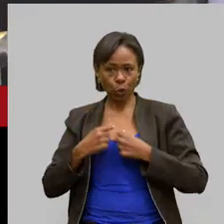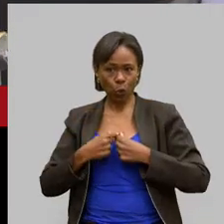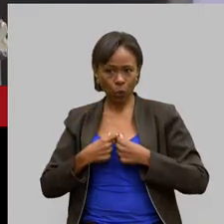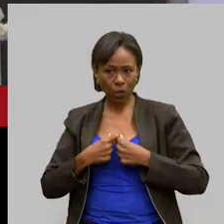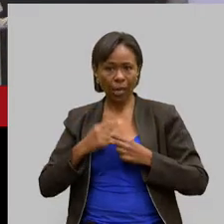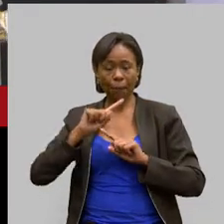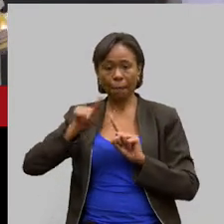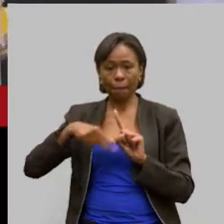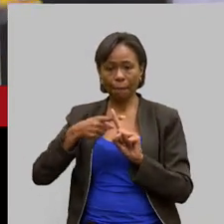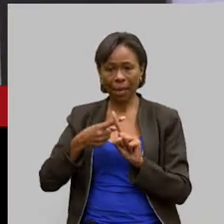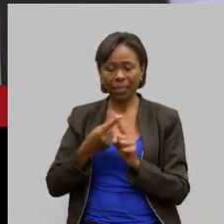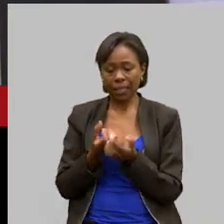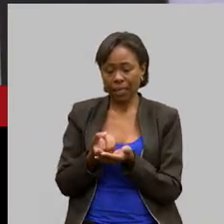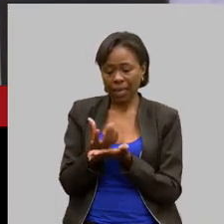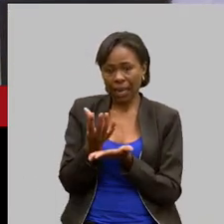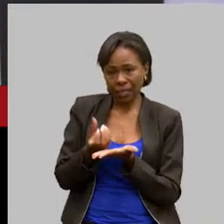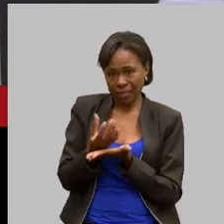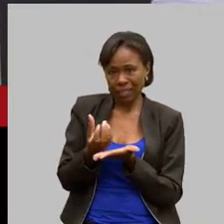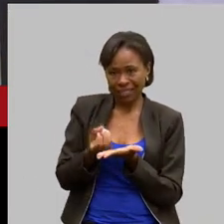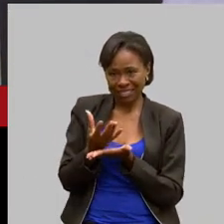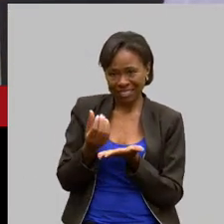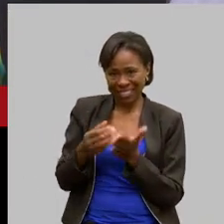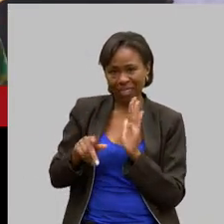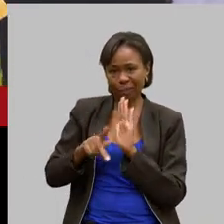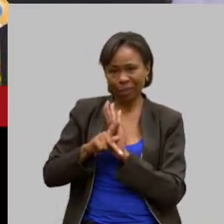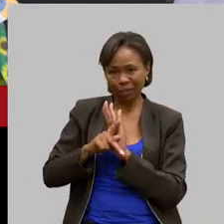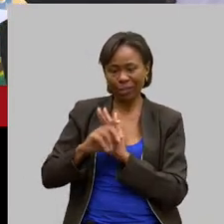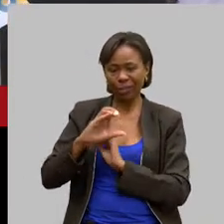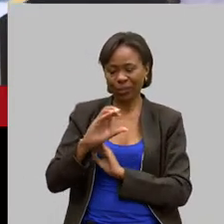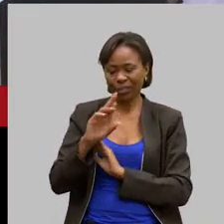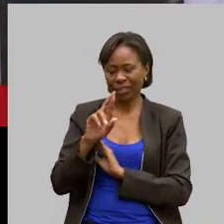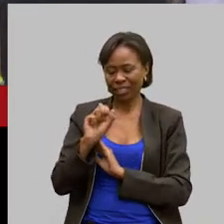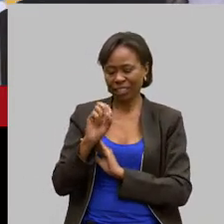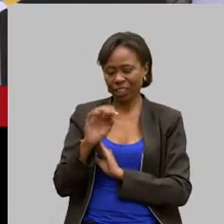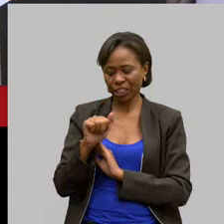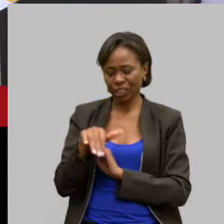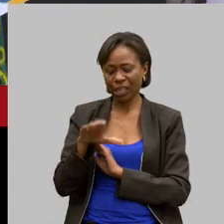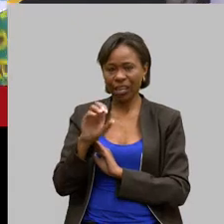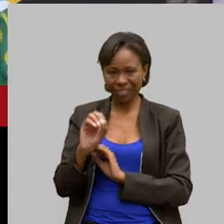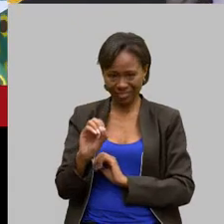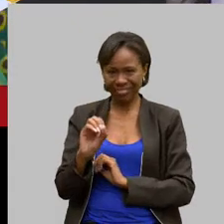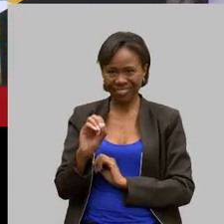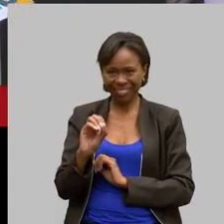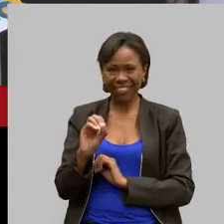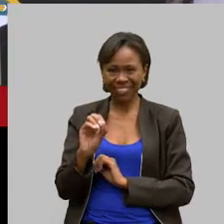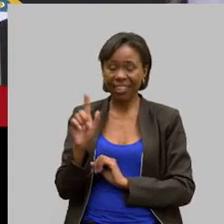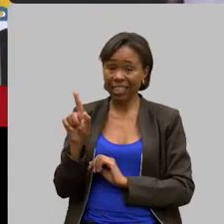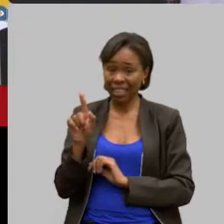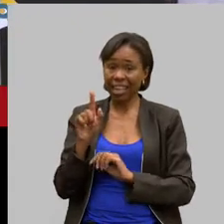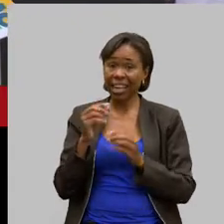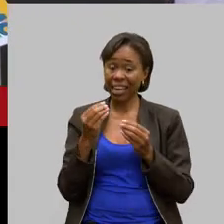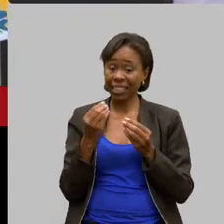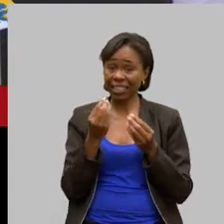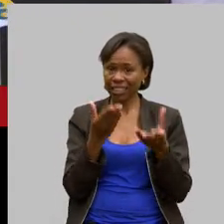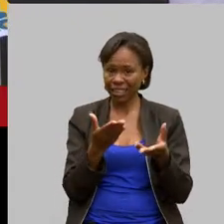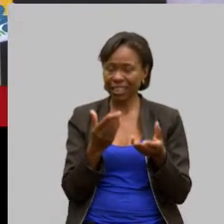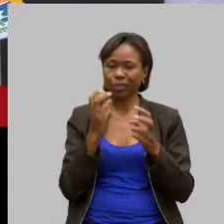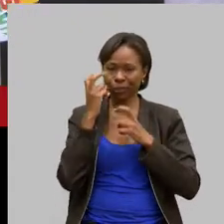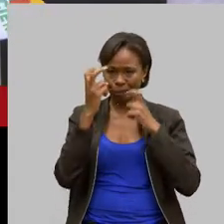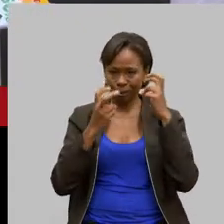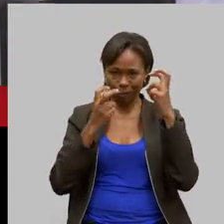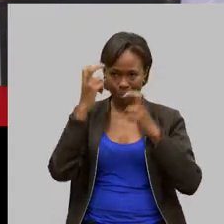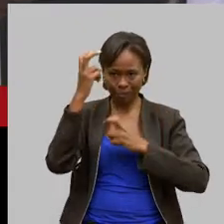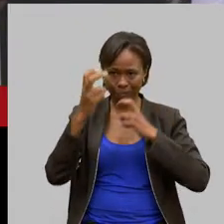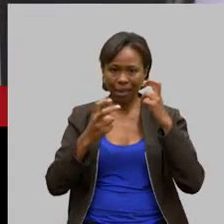cartilhas do Cristiano que a gente vai tá colocando lá no no parque óg divulgando seu